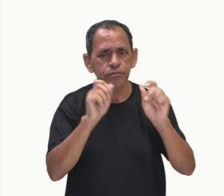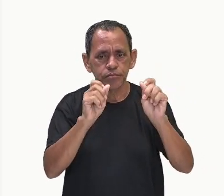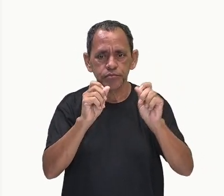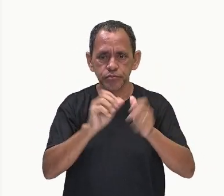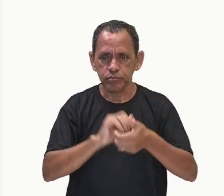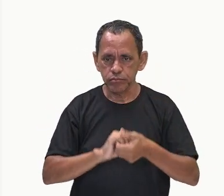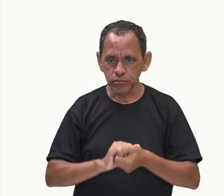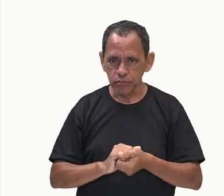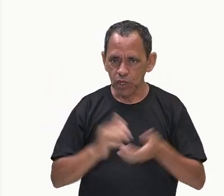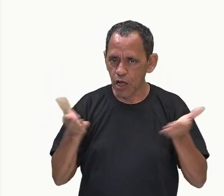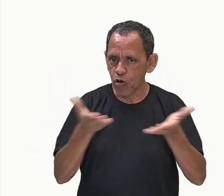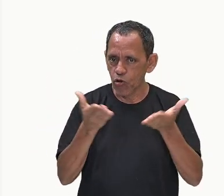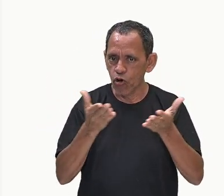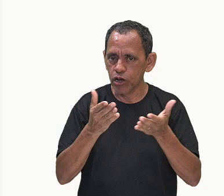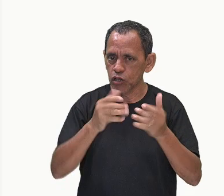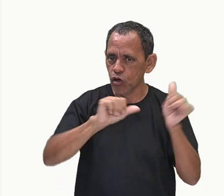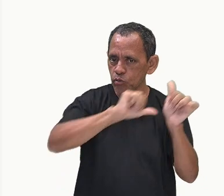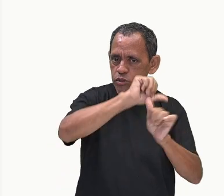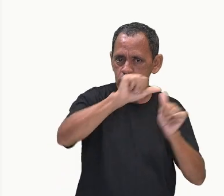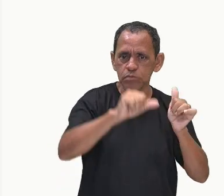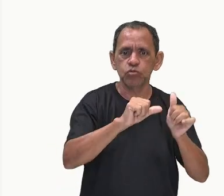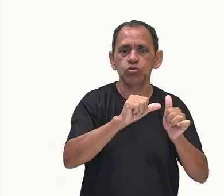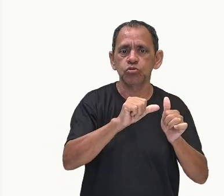nós trocamos o R